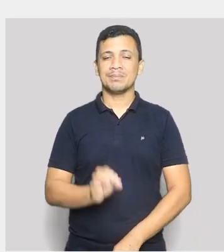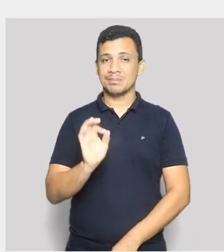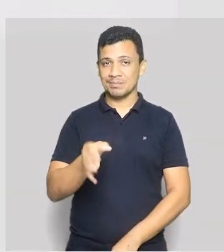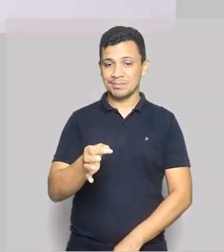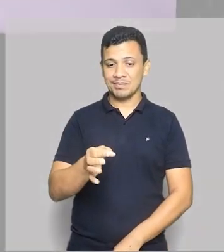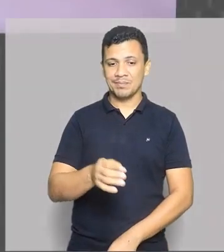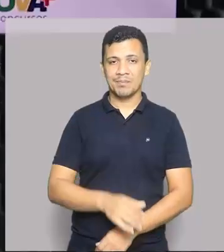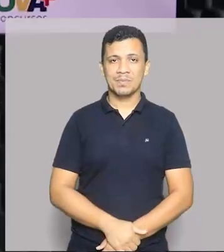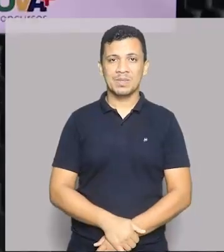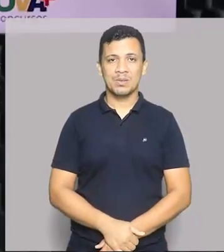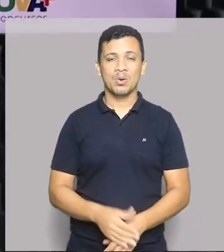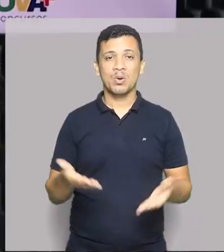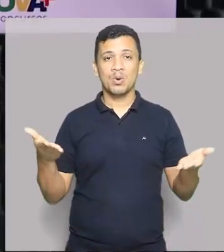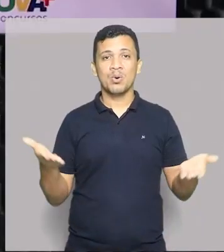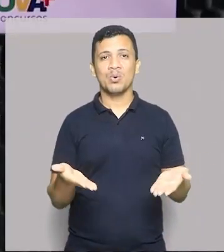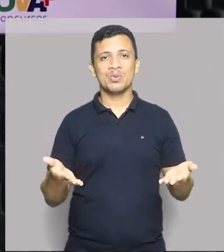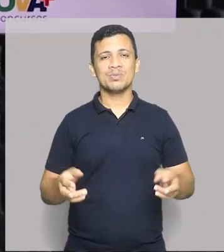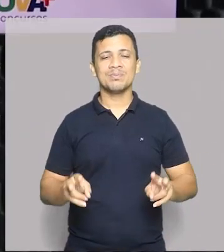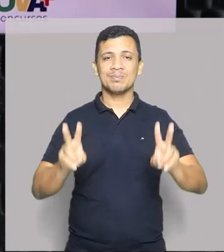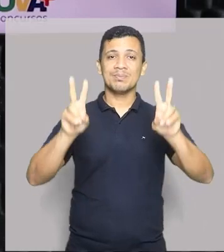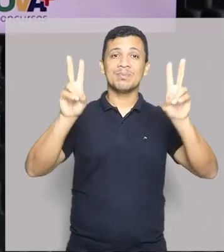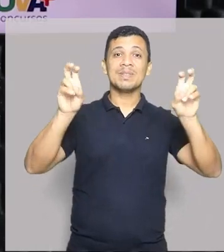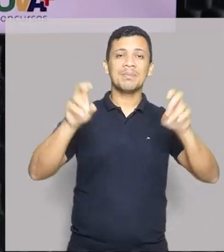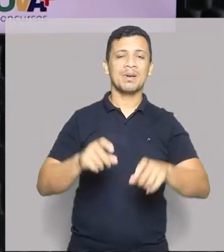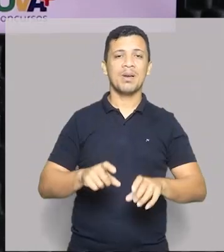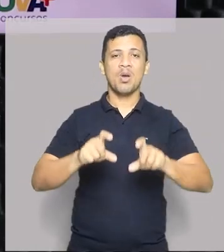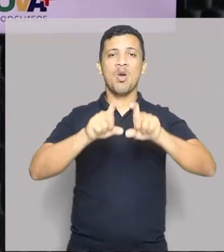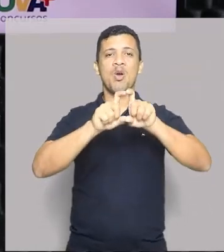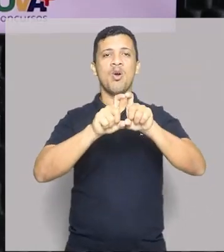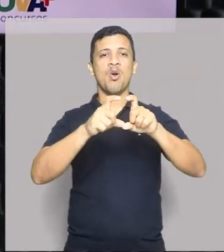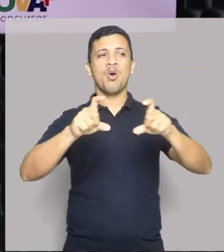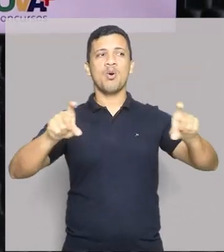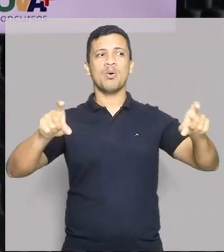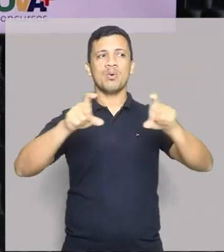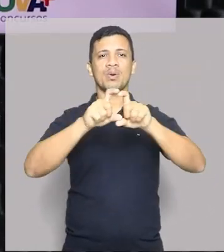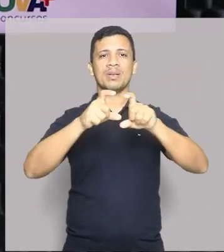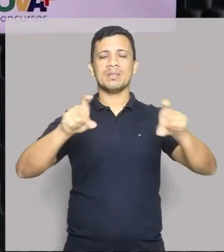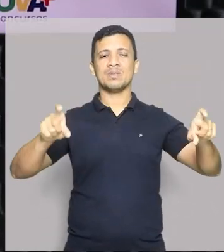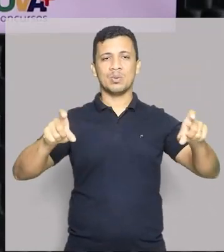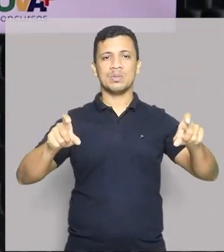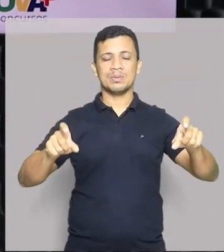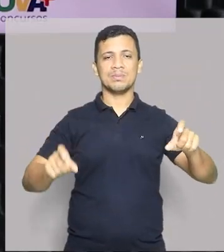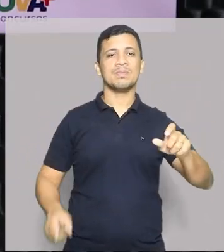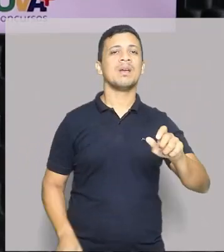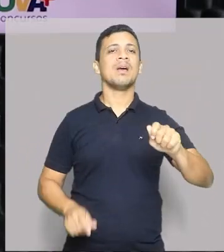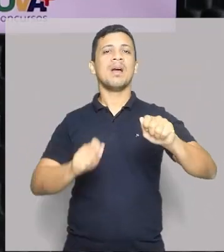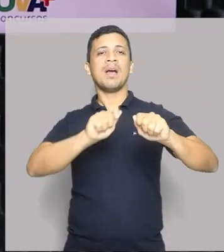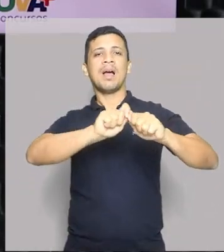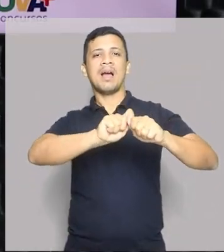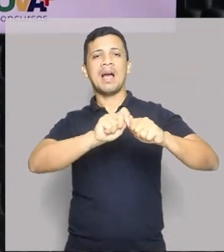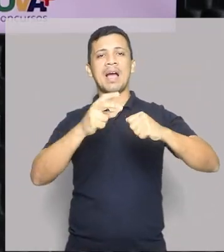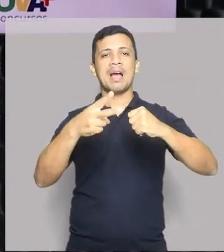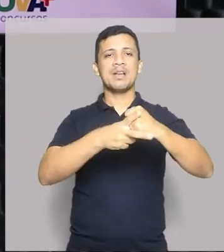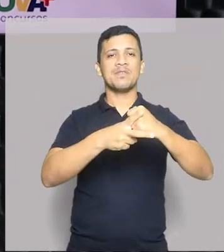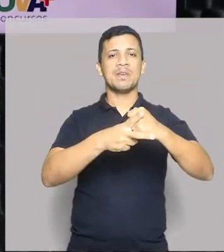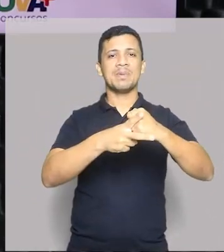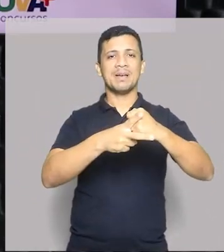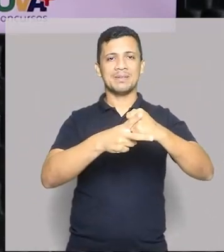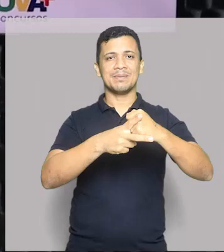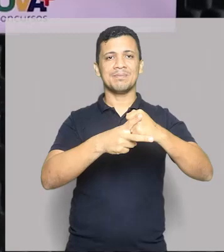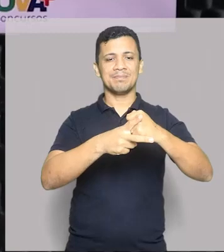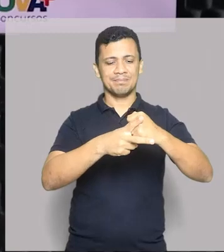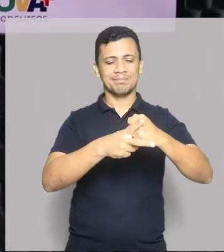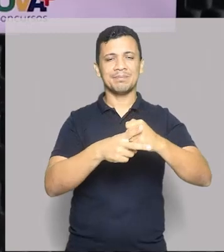certo? Então, hoje nós falamos sobre as orações subordinadas